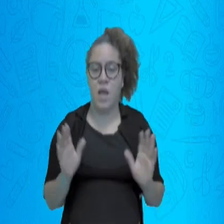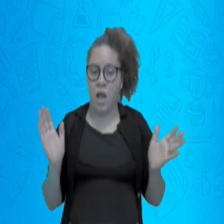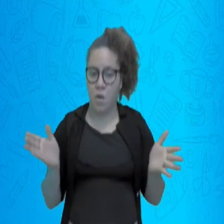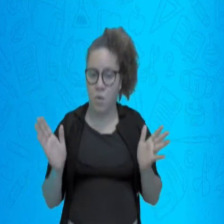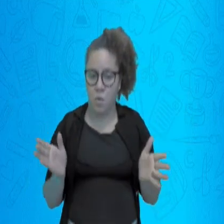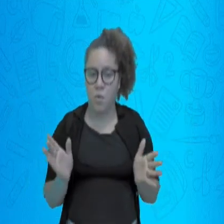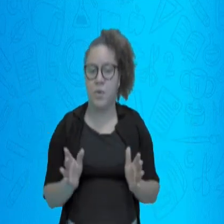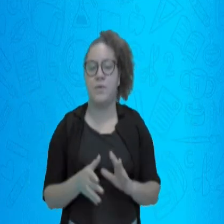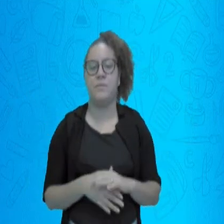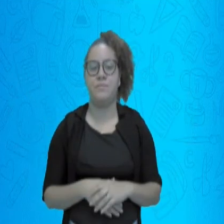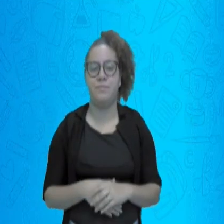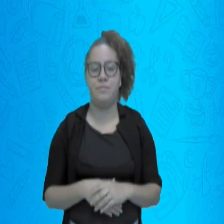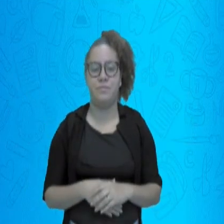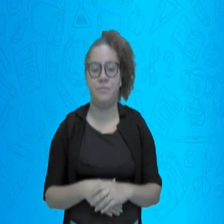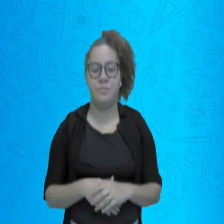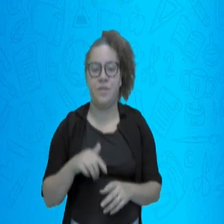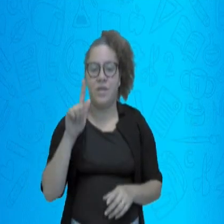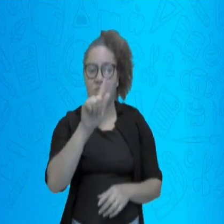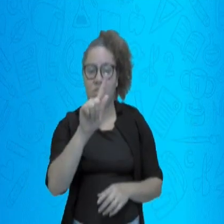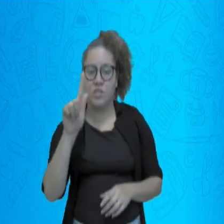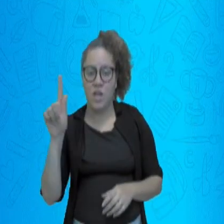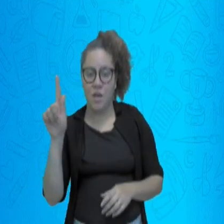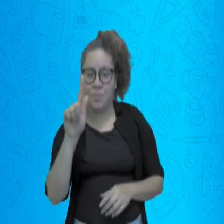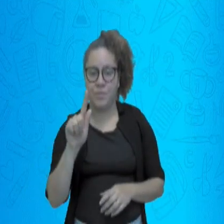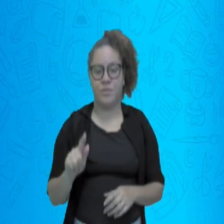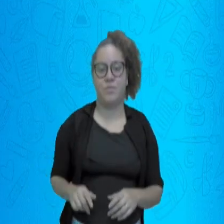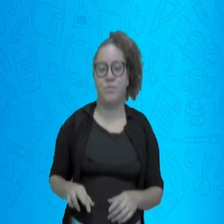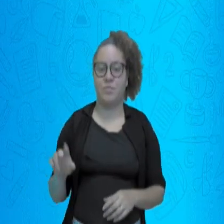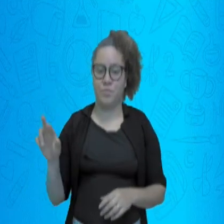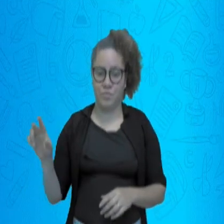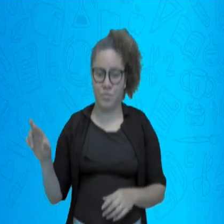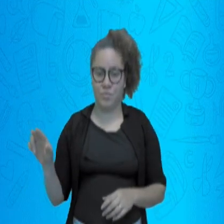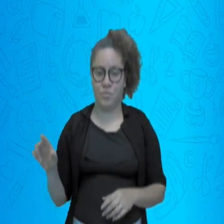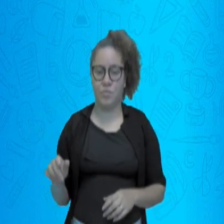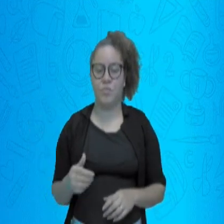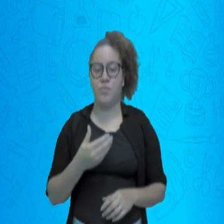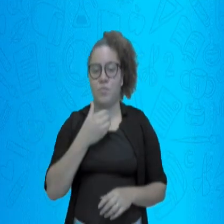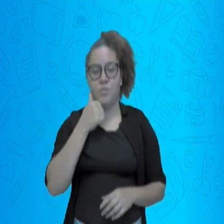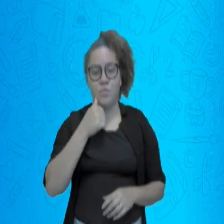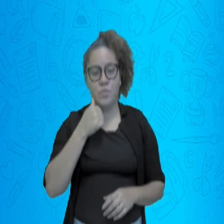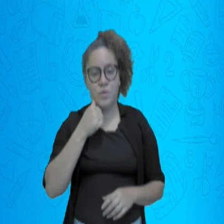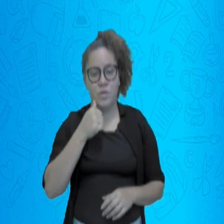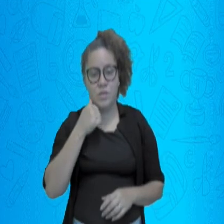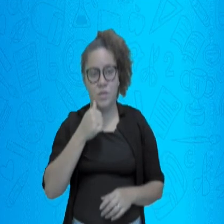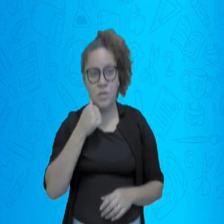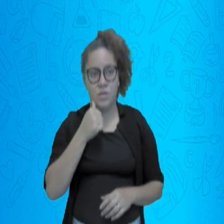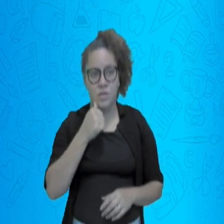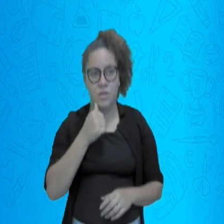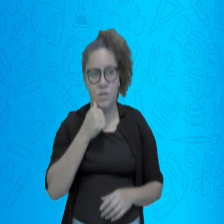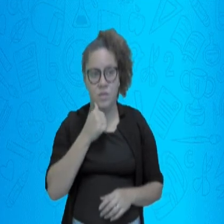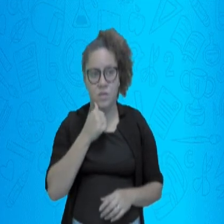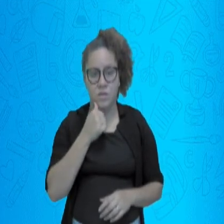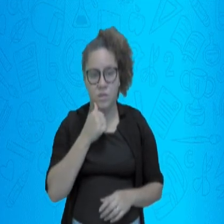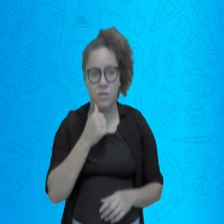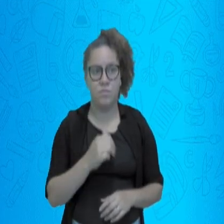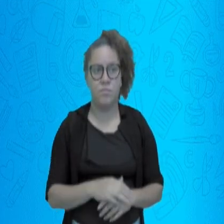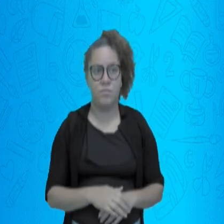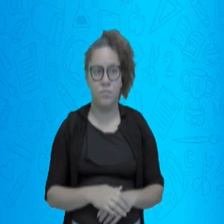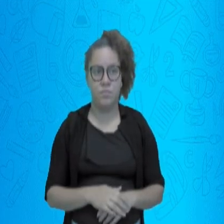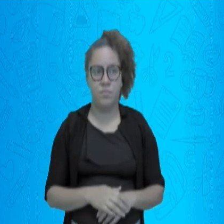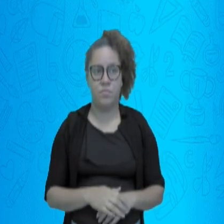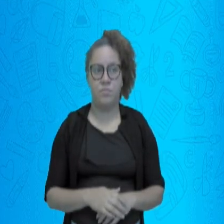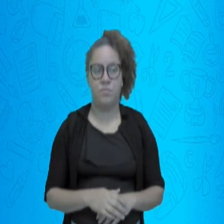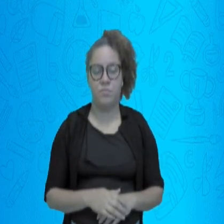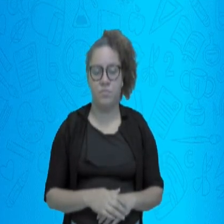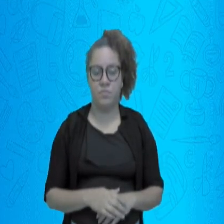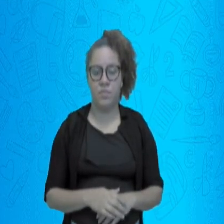a foto a seguir. São gêmeas, idênticas, duas meninas. Vamos falar das características delas? a primeira e a